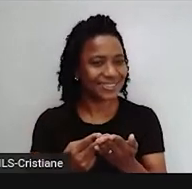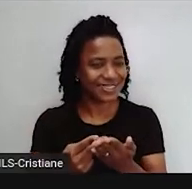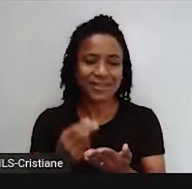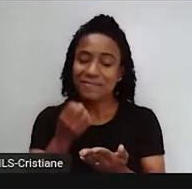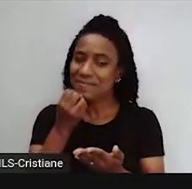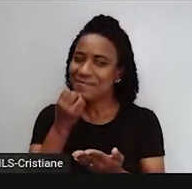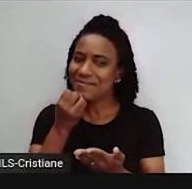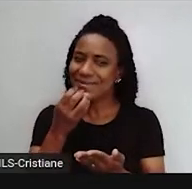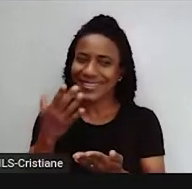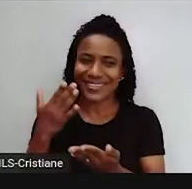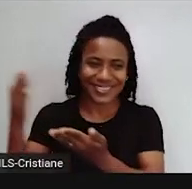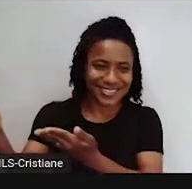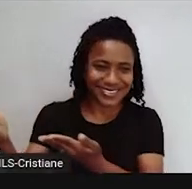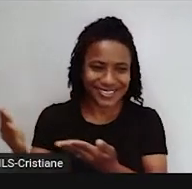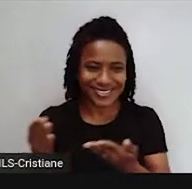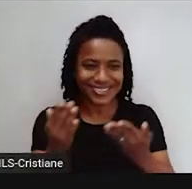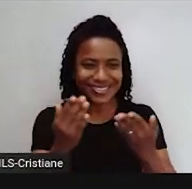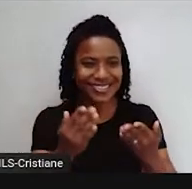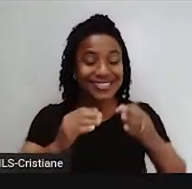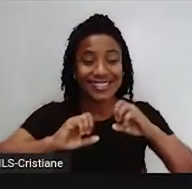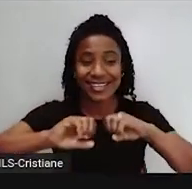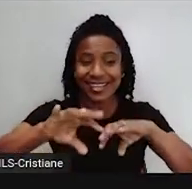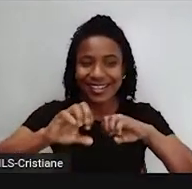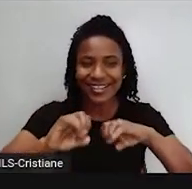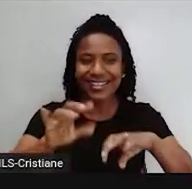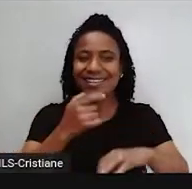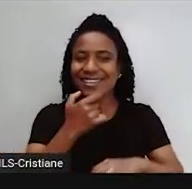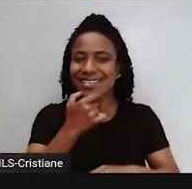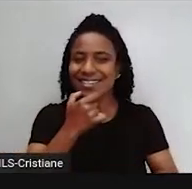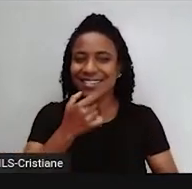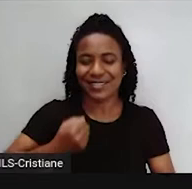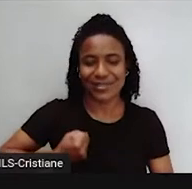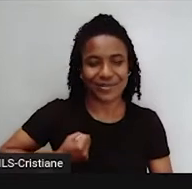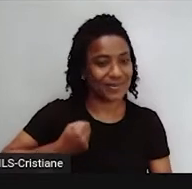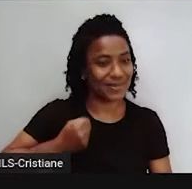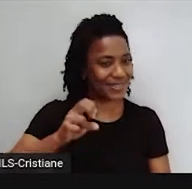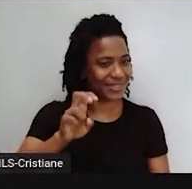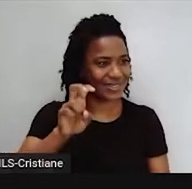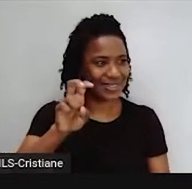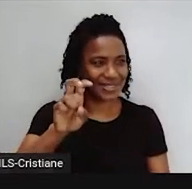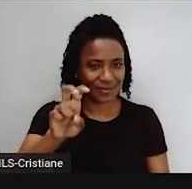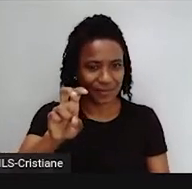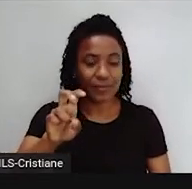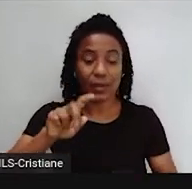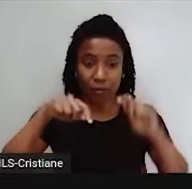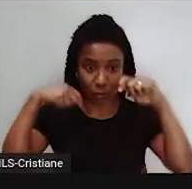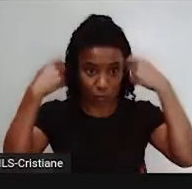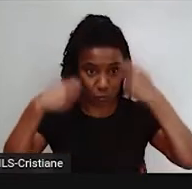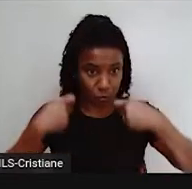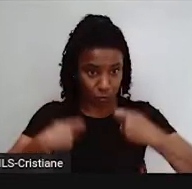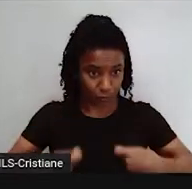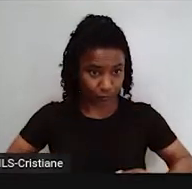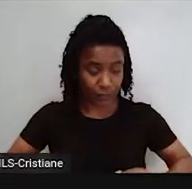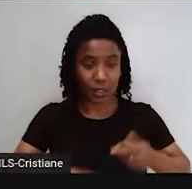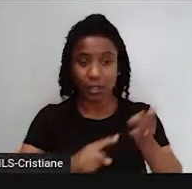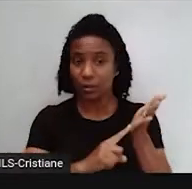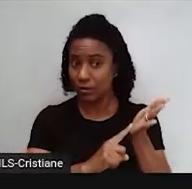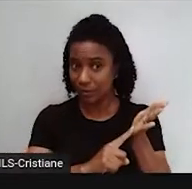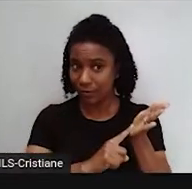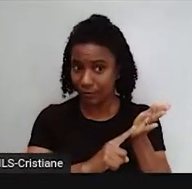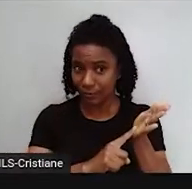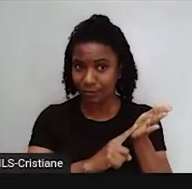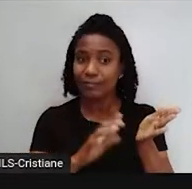Sejam bem-vindos à nossa aula de inglês número 5. Eu sou Parda. Tenho cabelos crespos